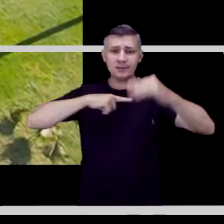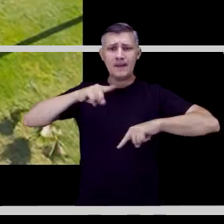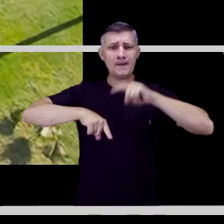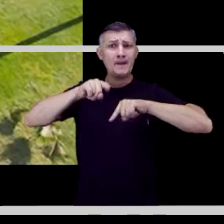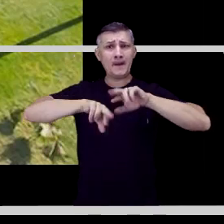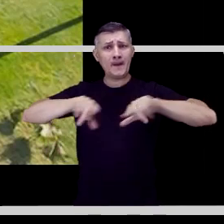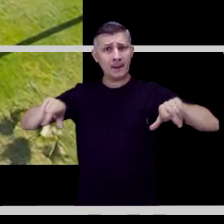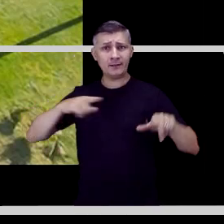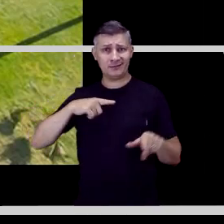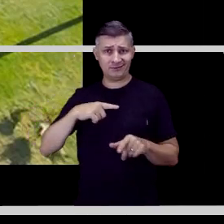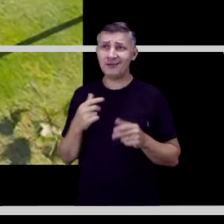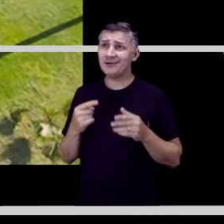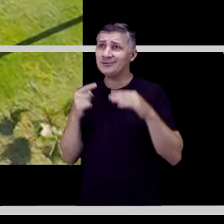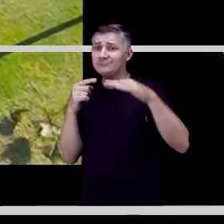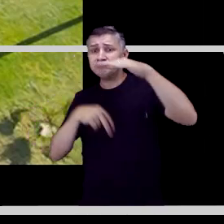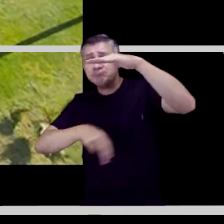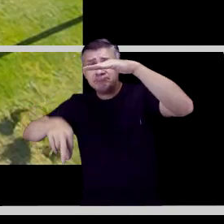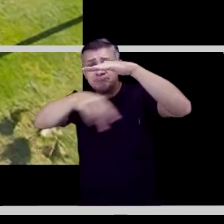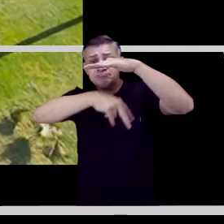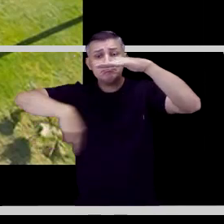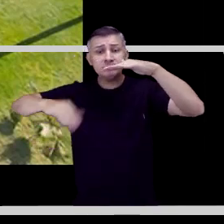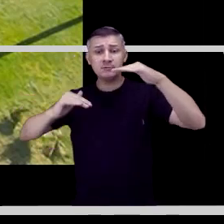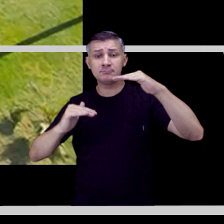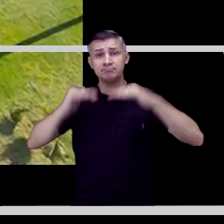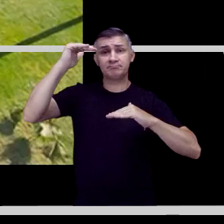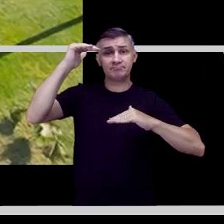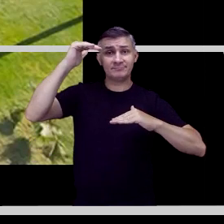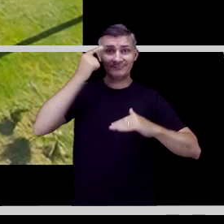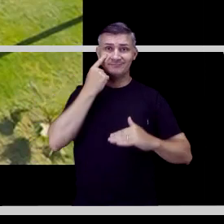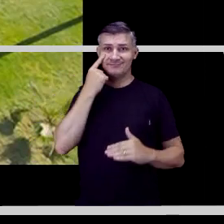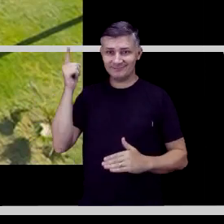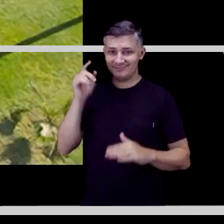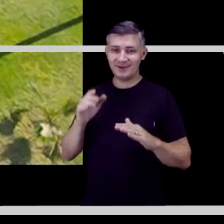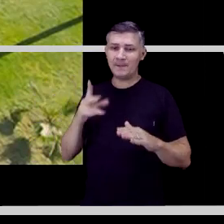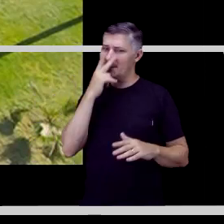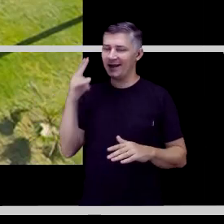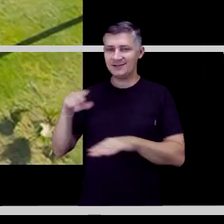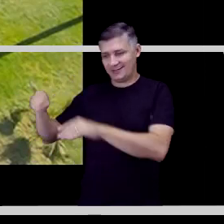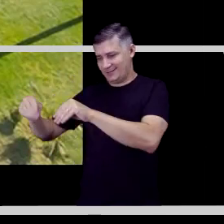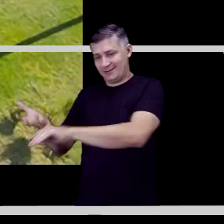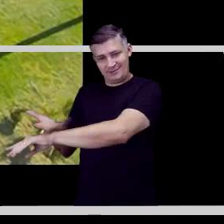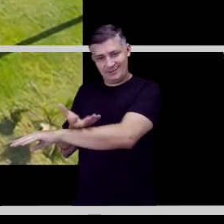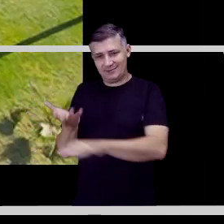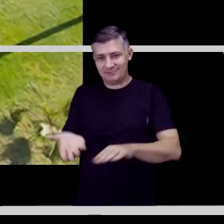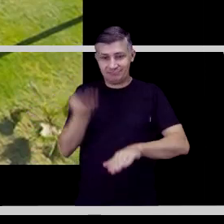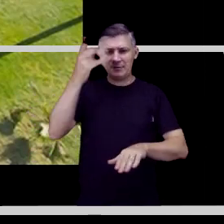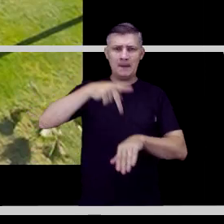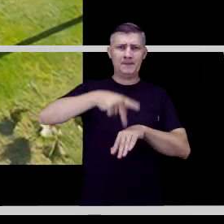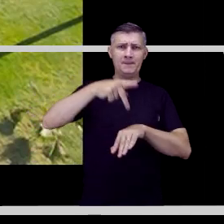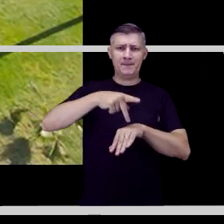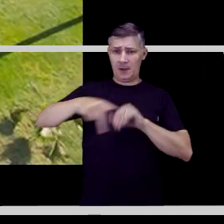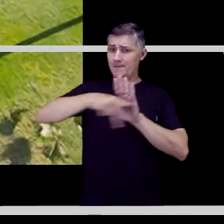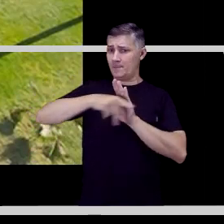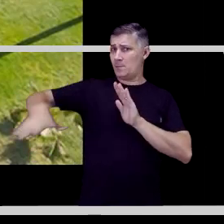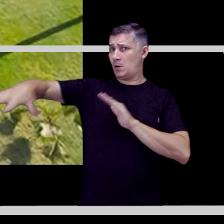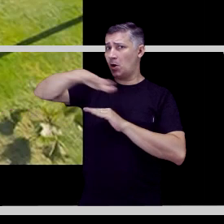grande objeto que se desdobra, né, do relevo, com esse revestimento em pedra, uma